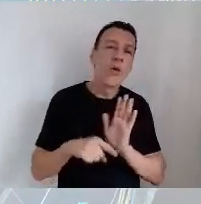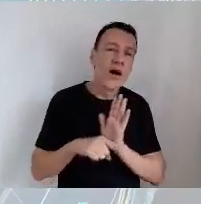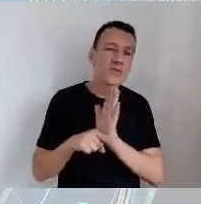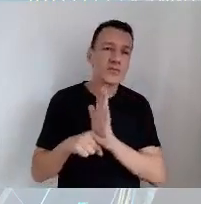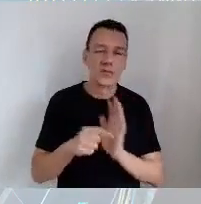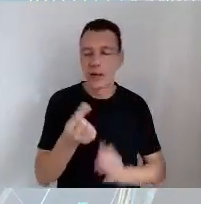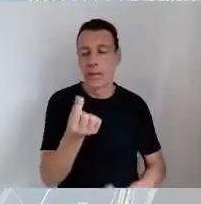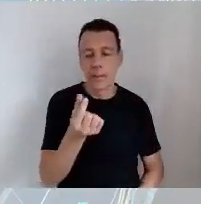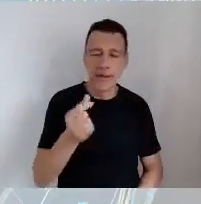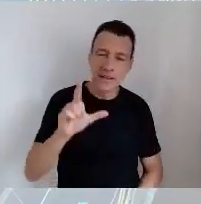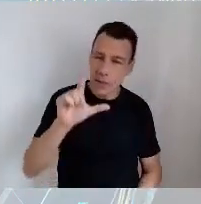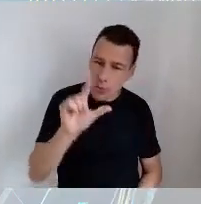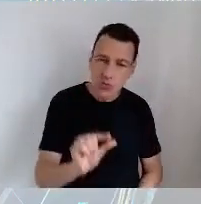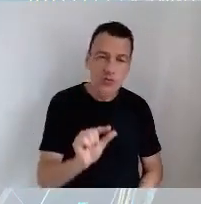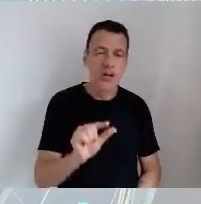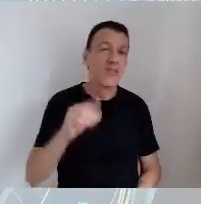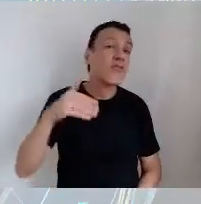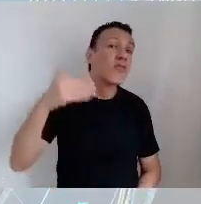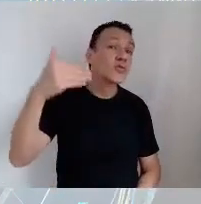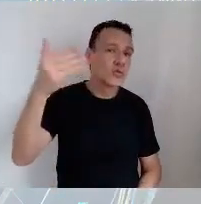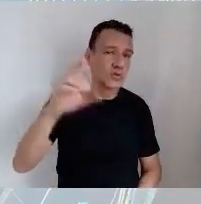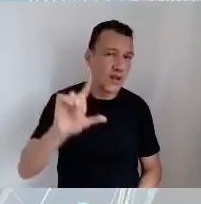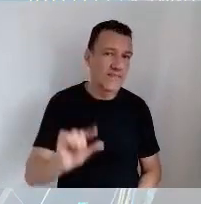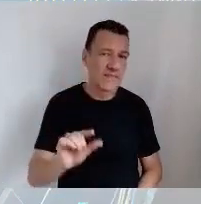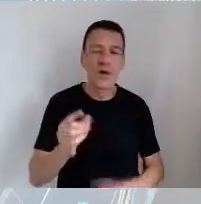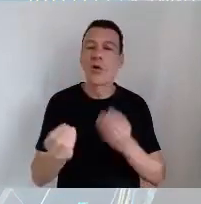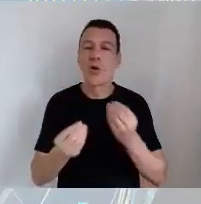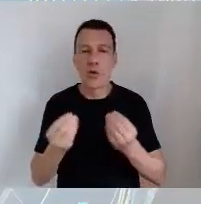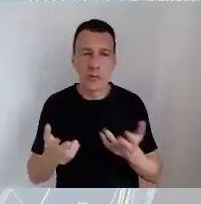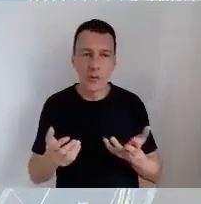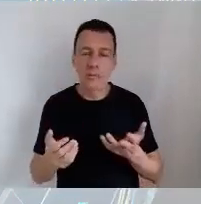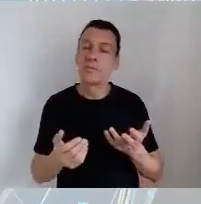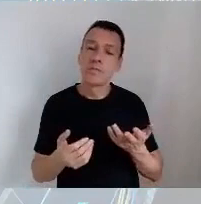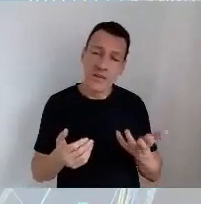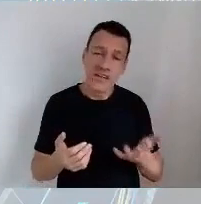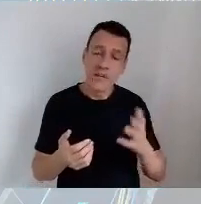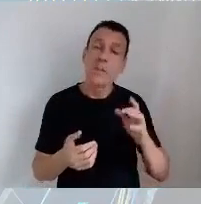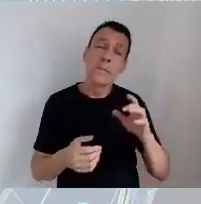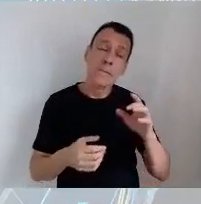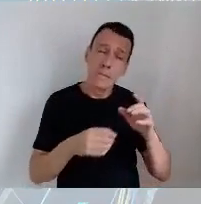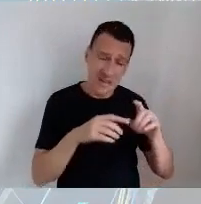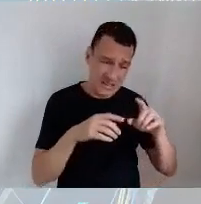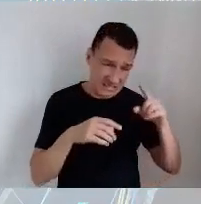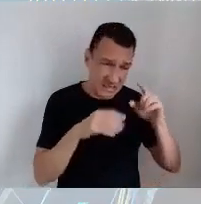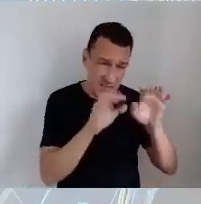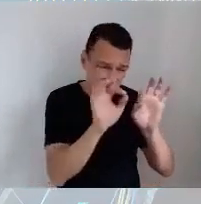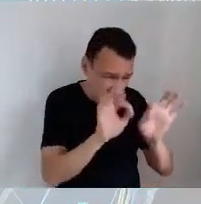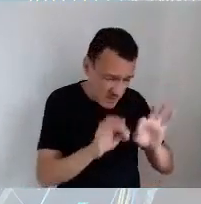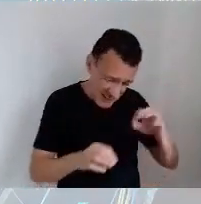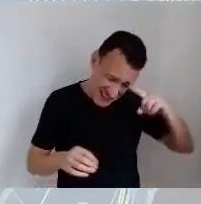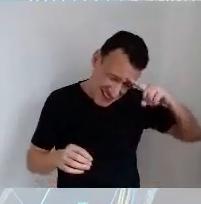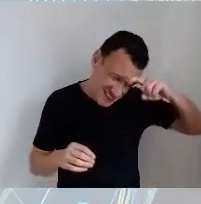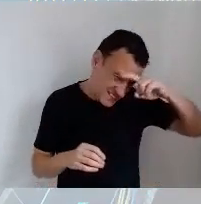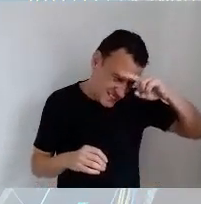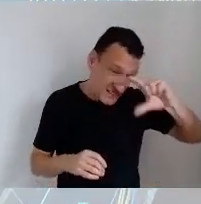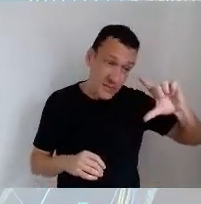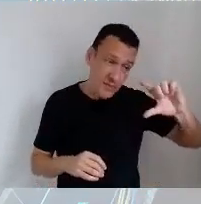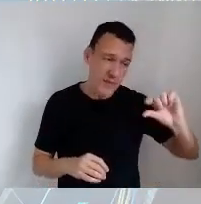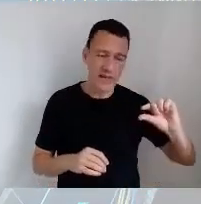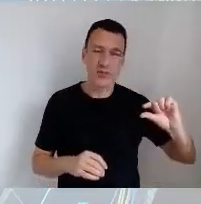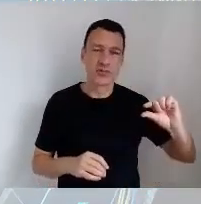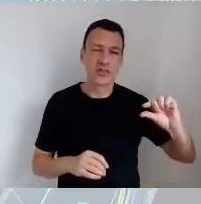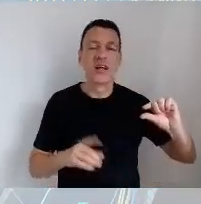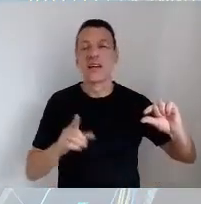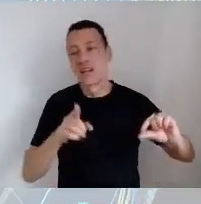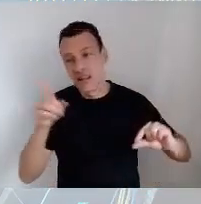tempo cara efetivamente combatendo a complexidade esse acaba sendo O Grande Desafio A partir dessa perspectiva a gente tem que